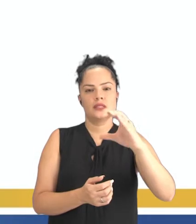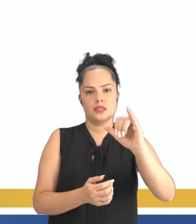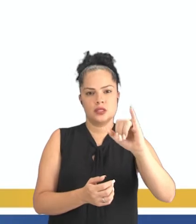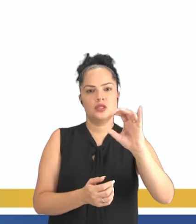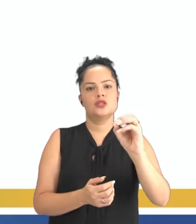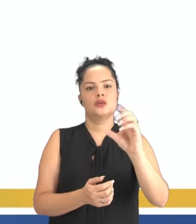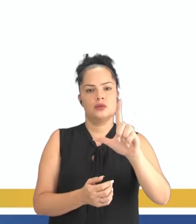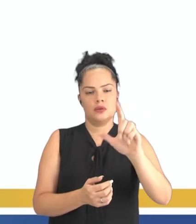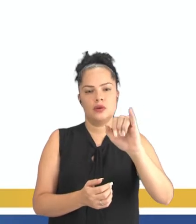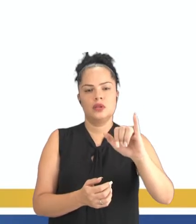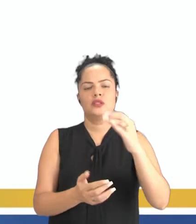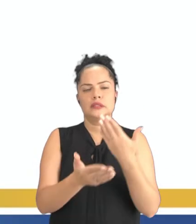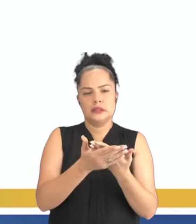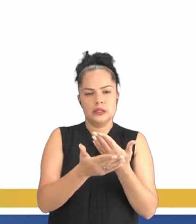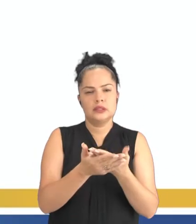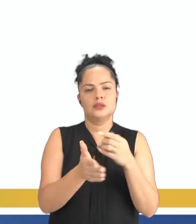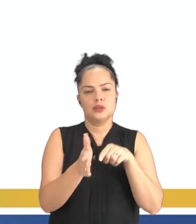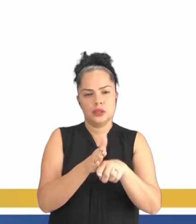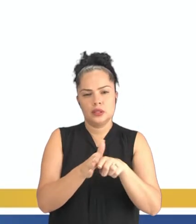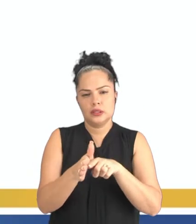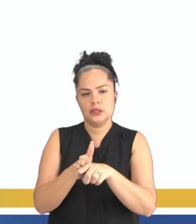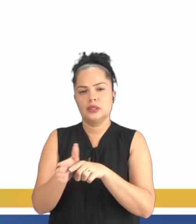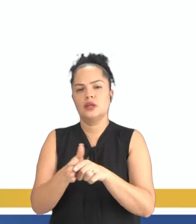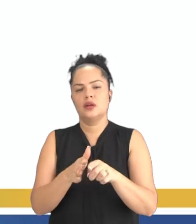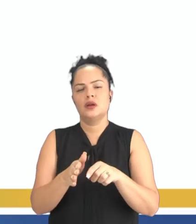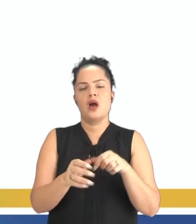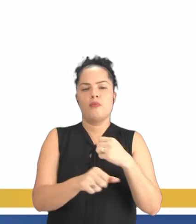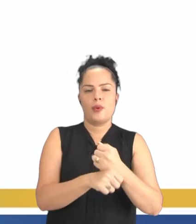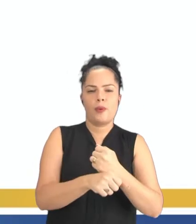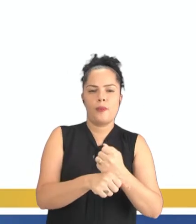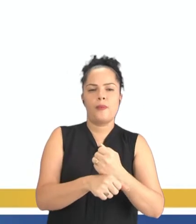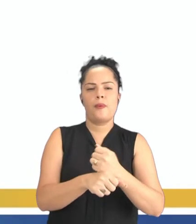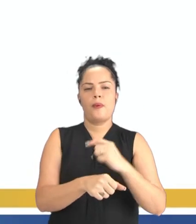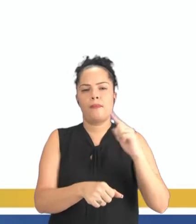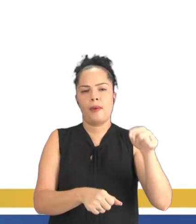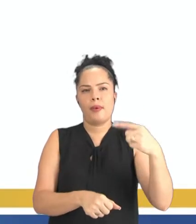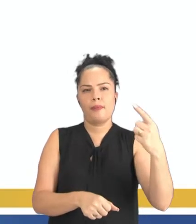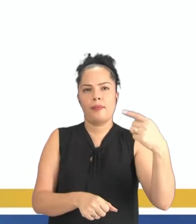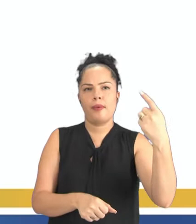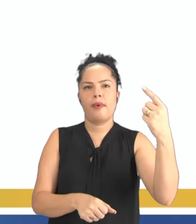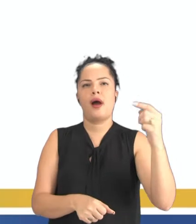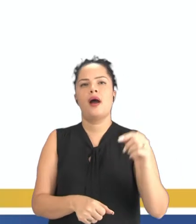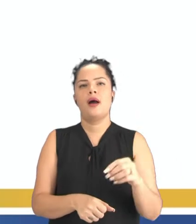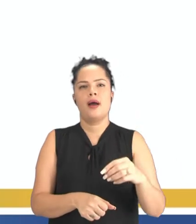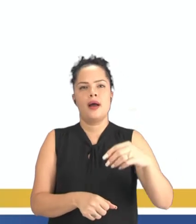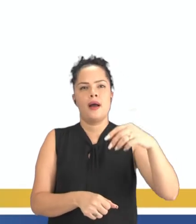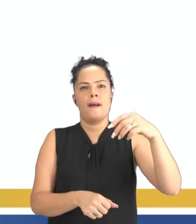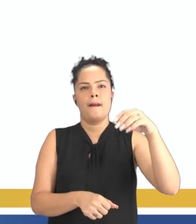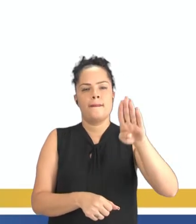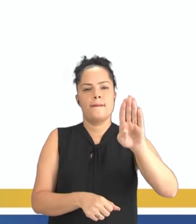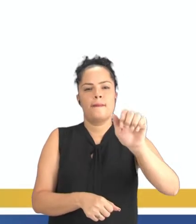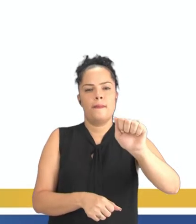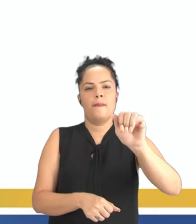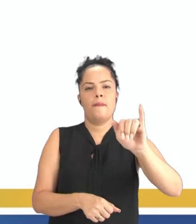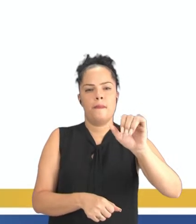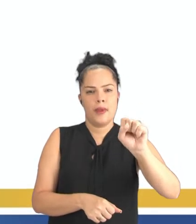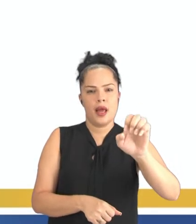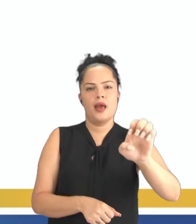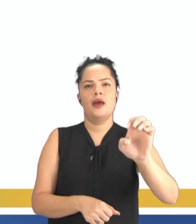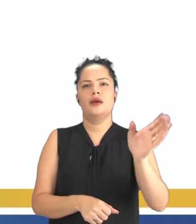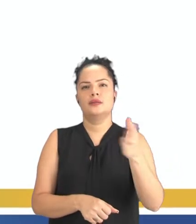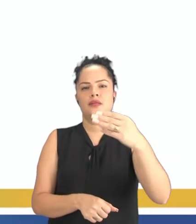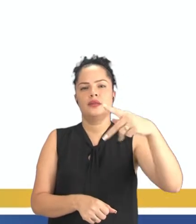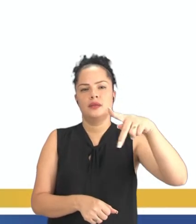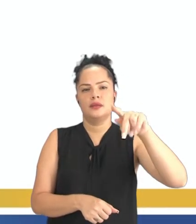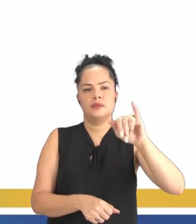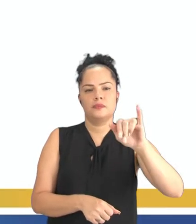tema. Anos depois, grandes nomes como Blaise Pascal e Pierre de Fermat desenvolveram os